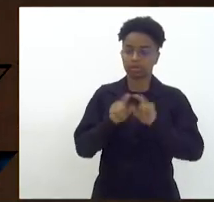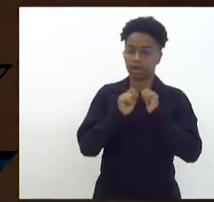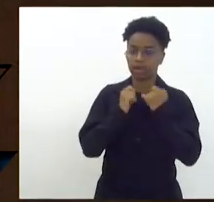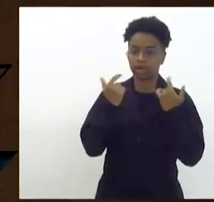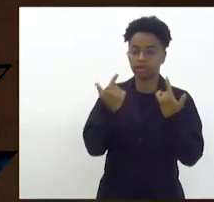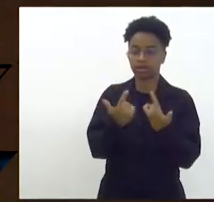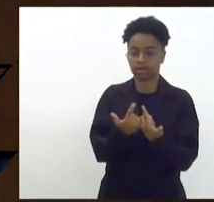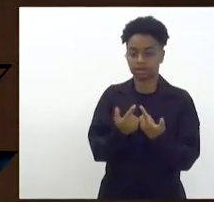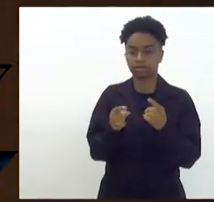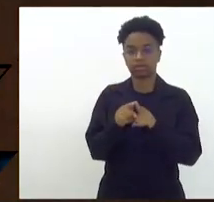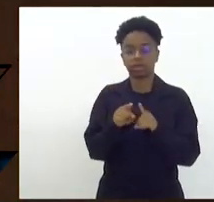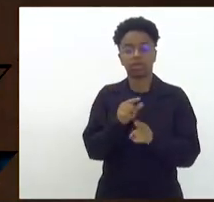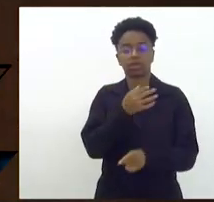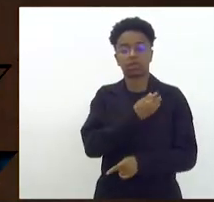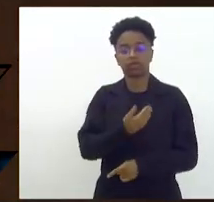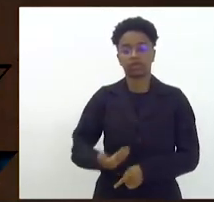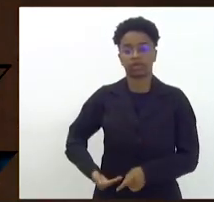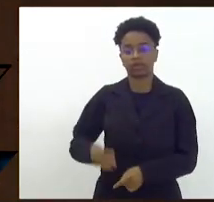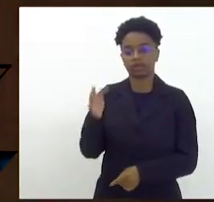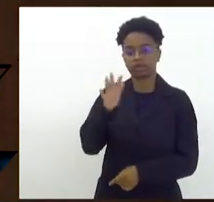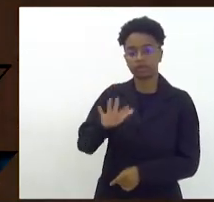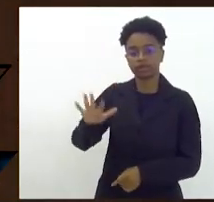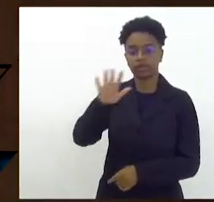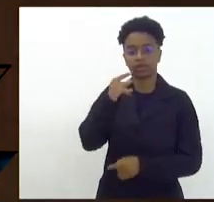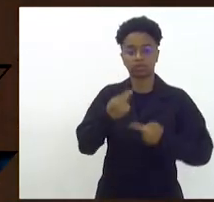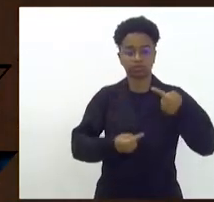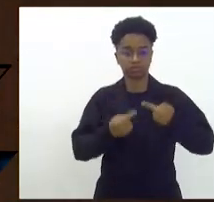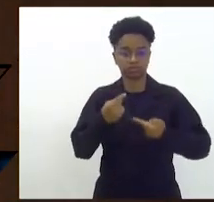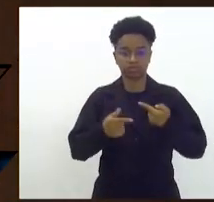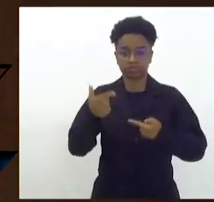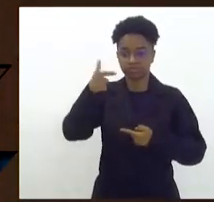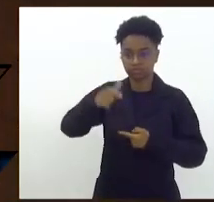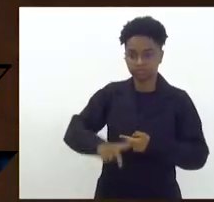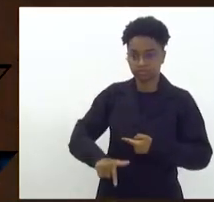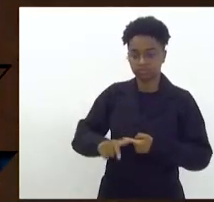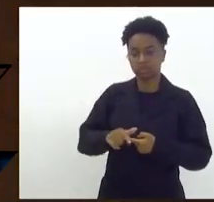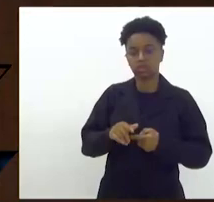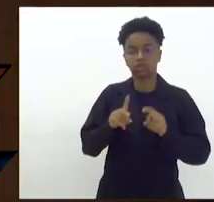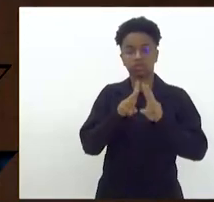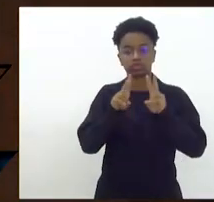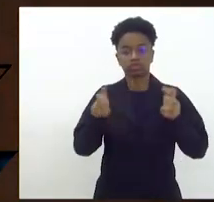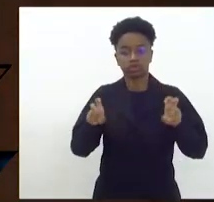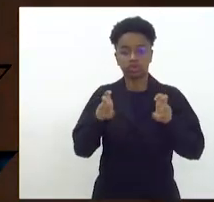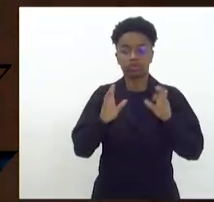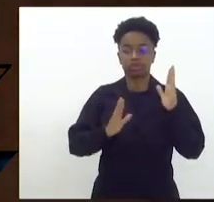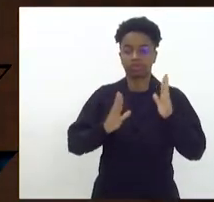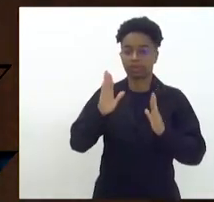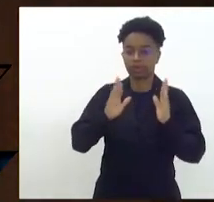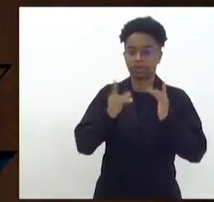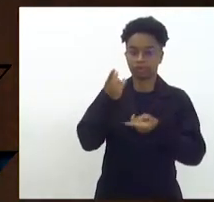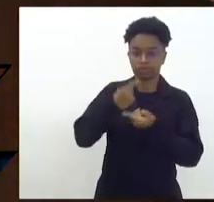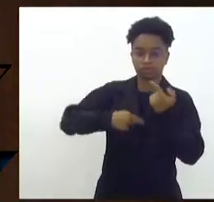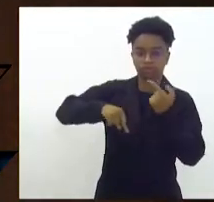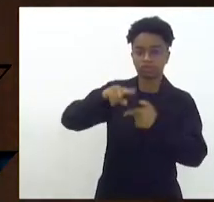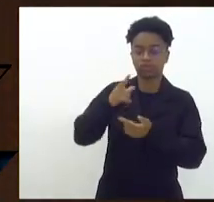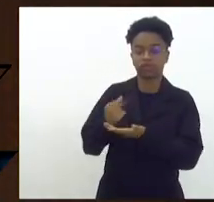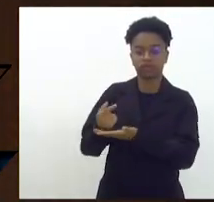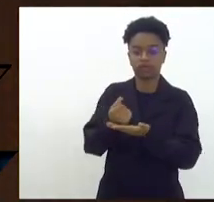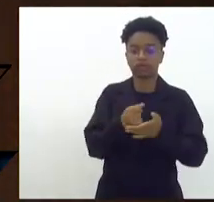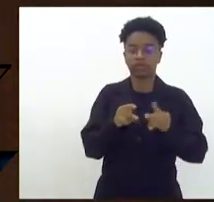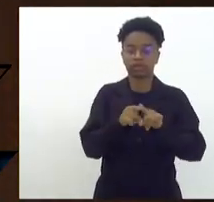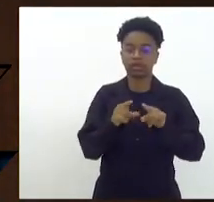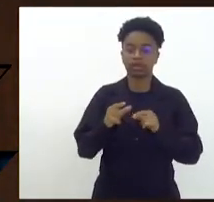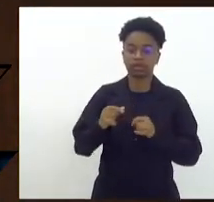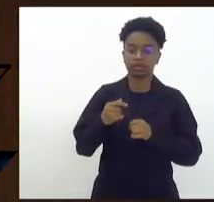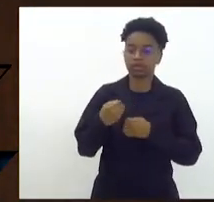do Estado do Rio de Janeiro e o governo federal rede discutir itens do regime de recuperação fiscal para aí sim a gente trazer a oportunidade